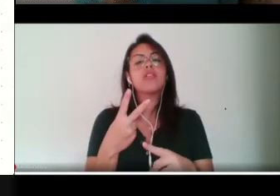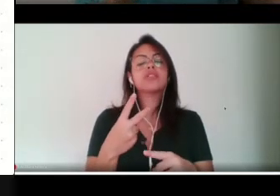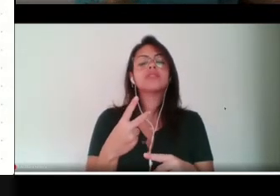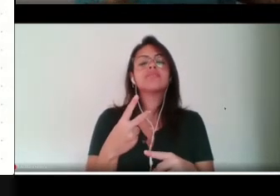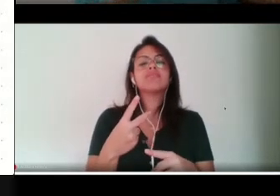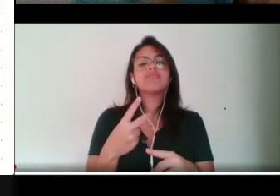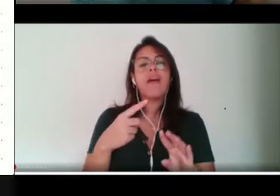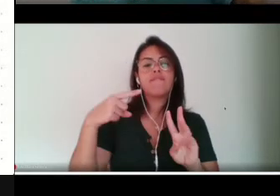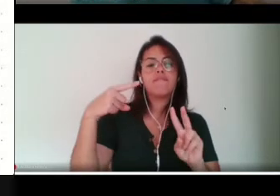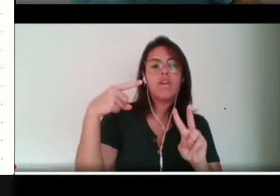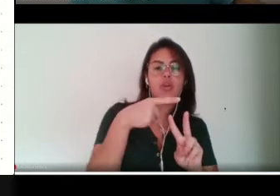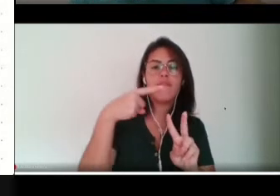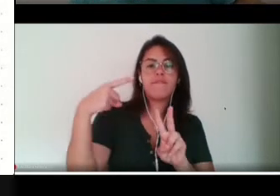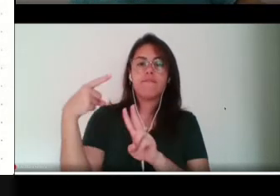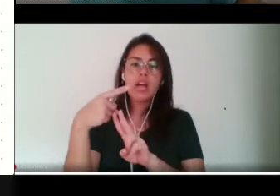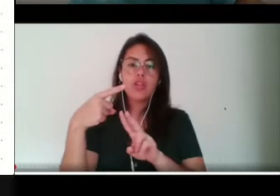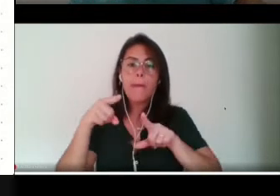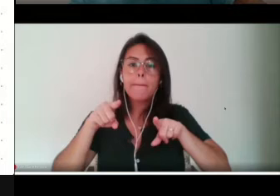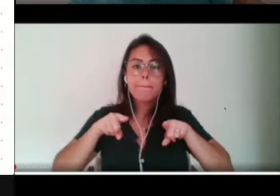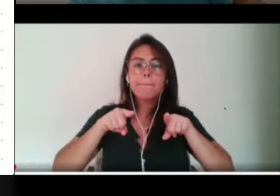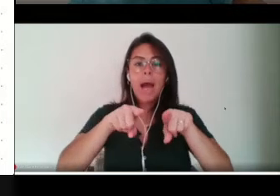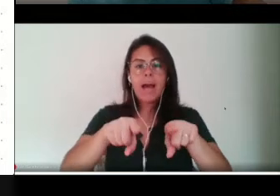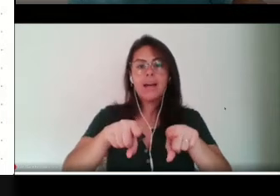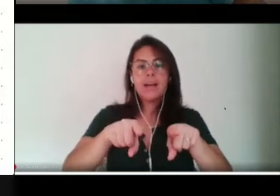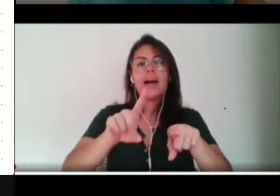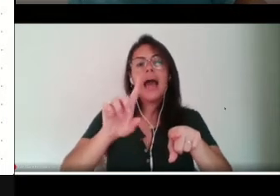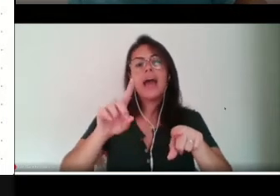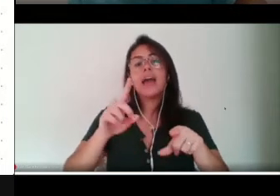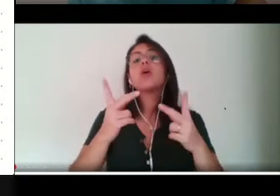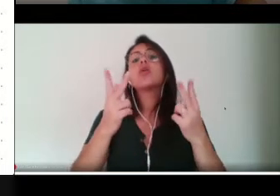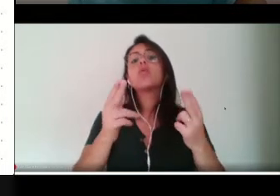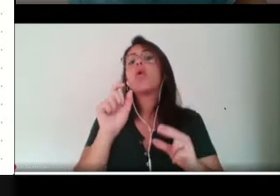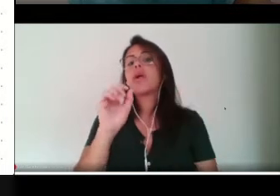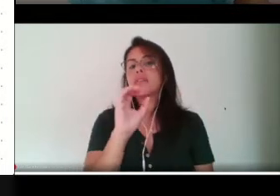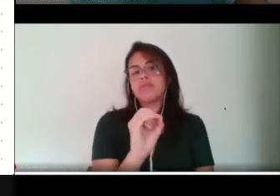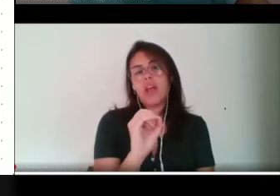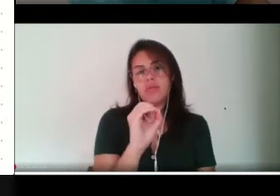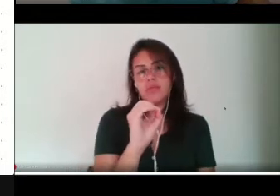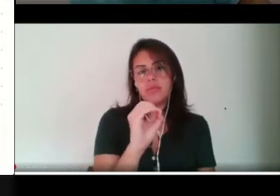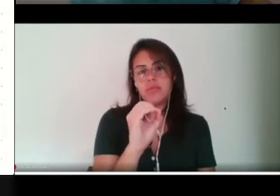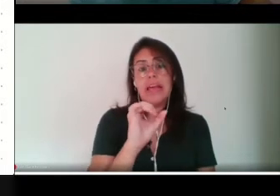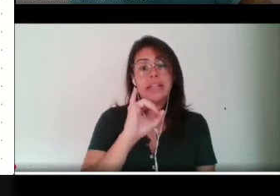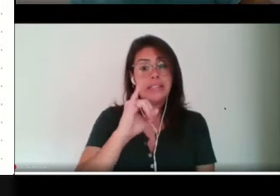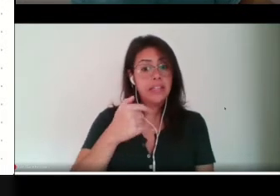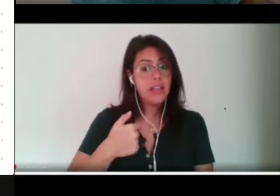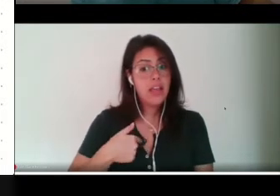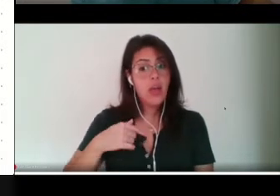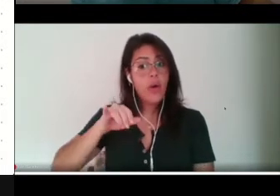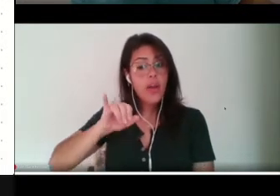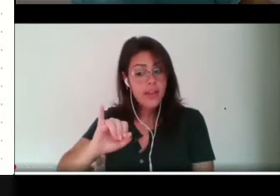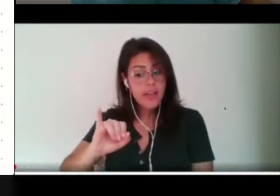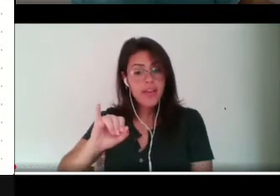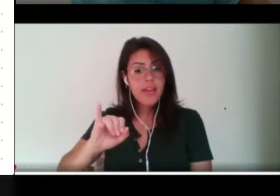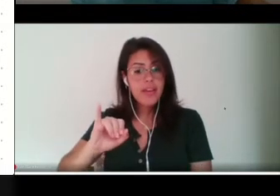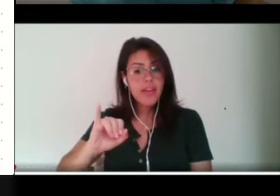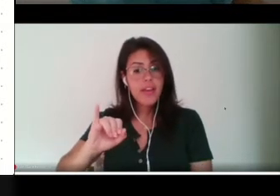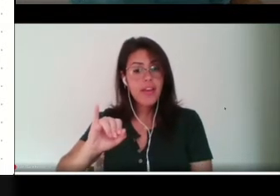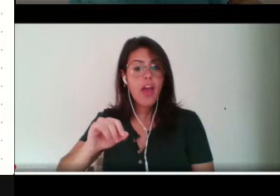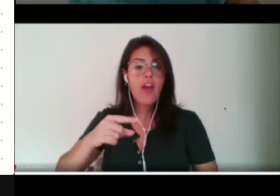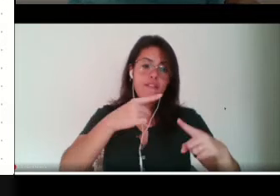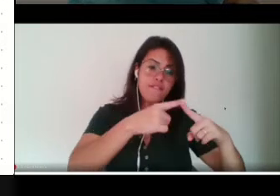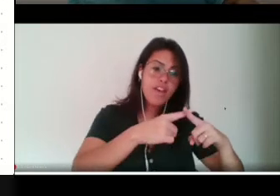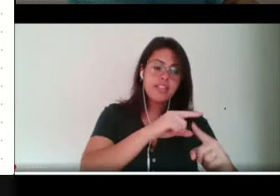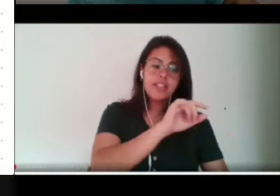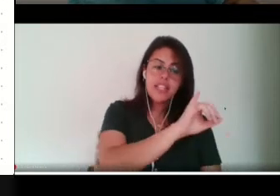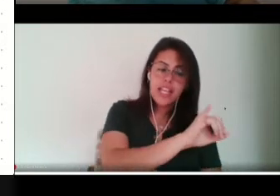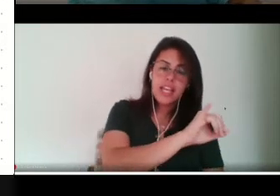Então, quando eu for fazer o produto vetorial de I VEC, esse I aqui vai dar zero. Então, eu só preciso